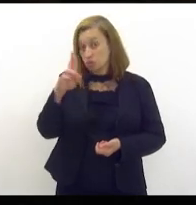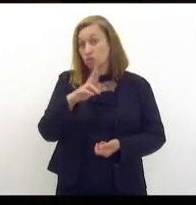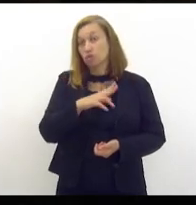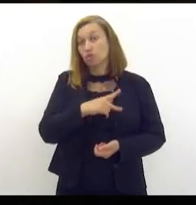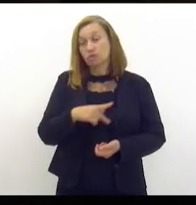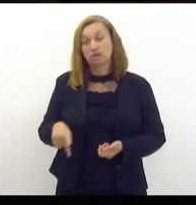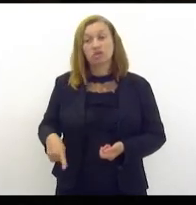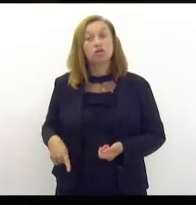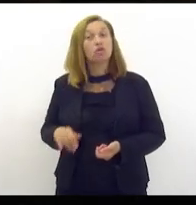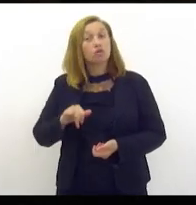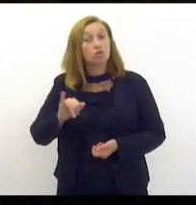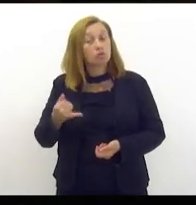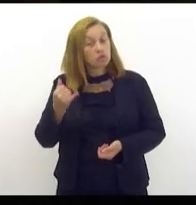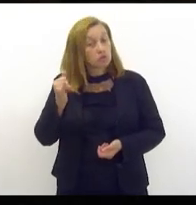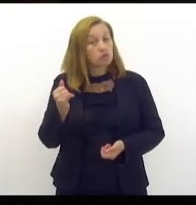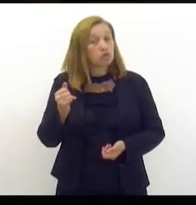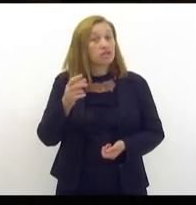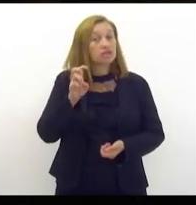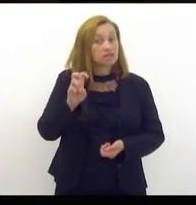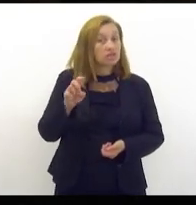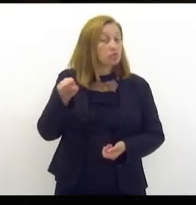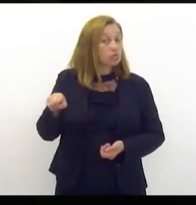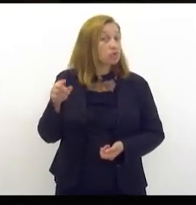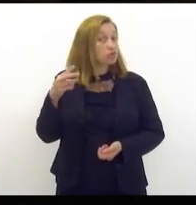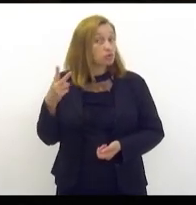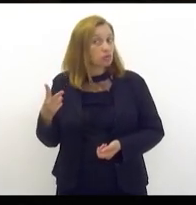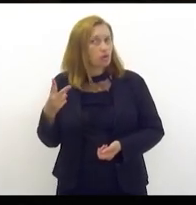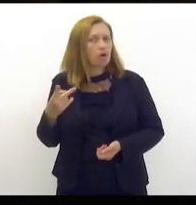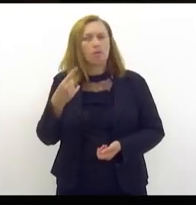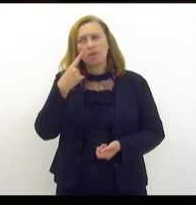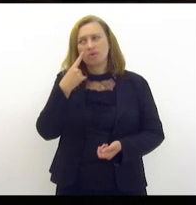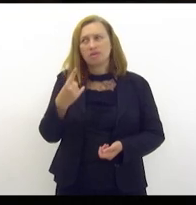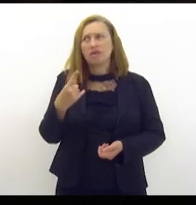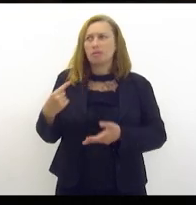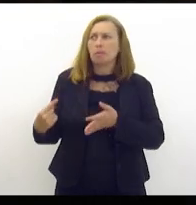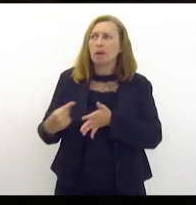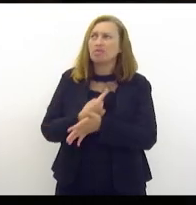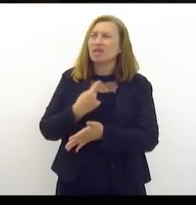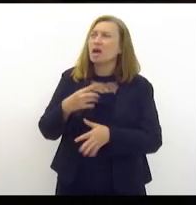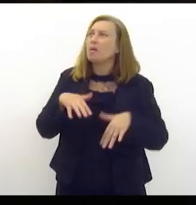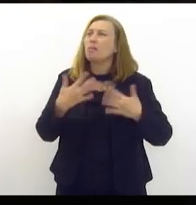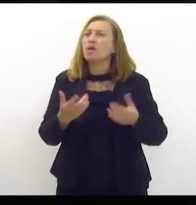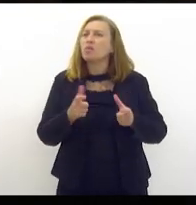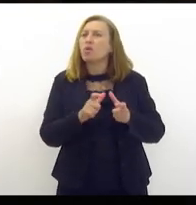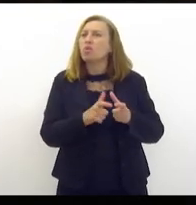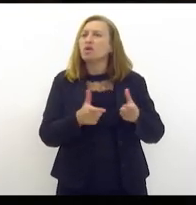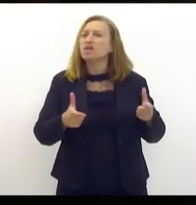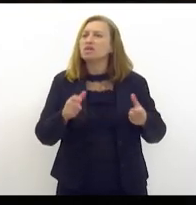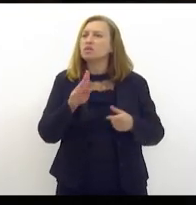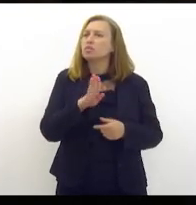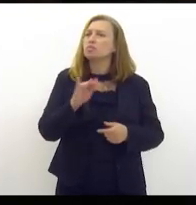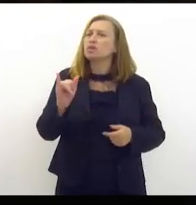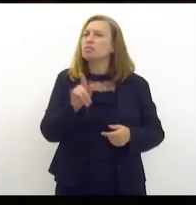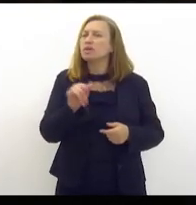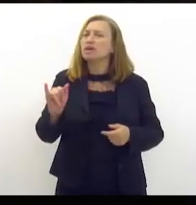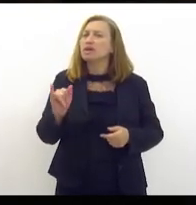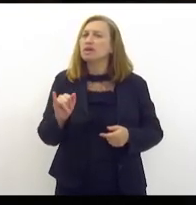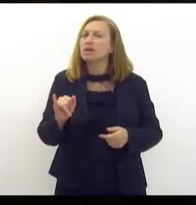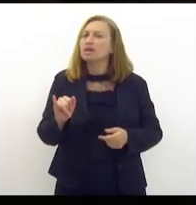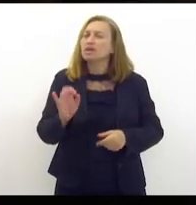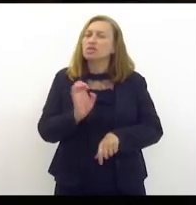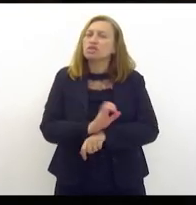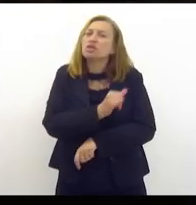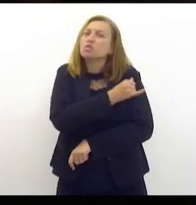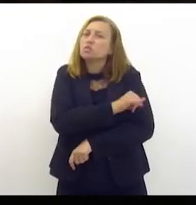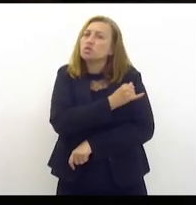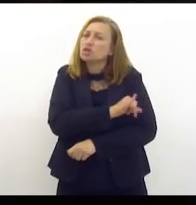juro real é 5,2. Aí Vossa Excelência vai me perguntar, mas qual é o crescimento do PIB do Estado